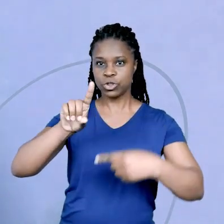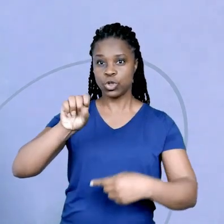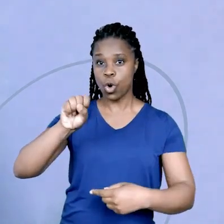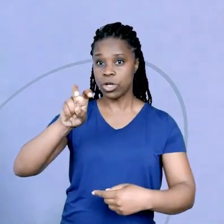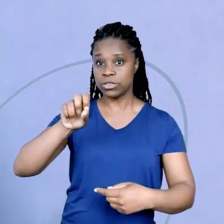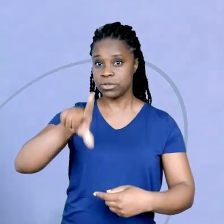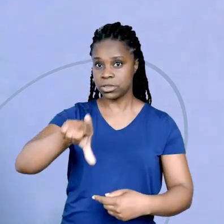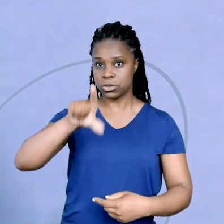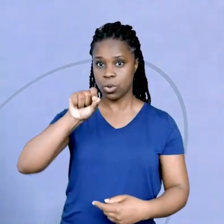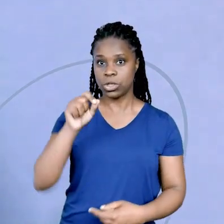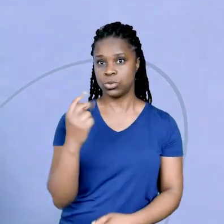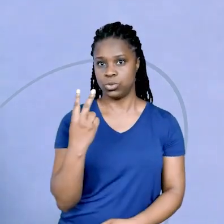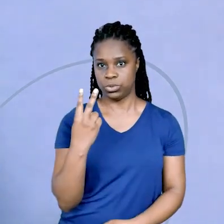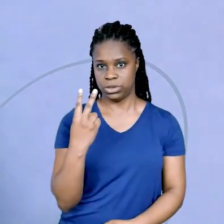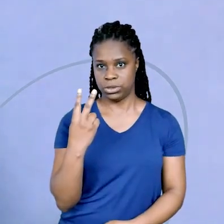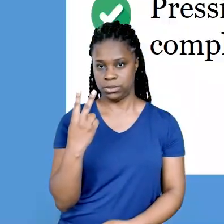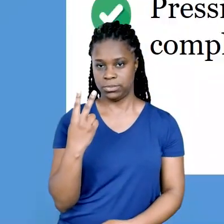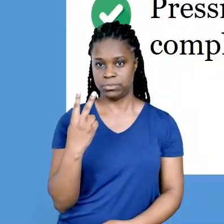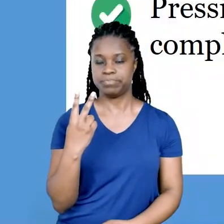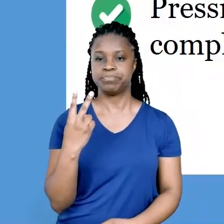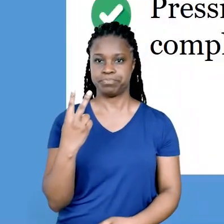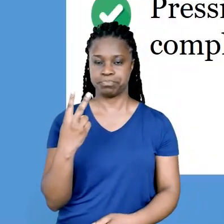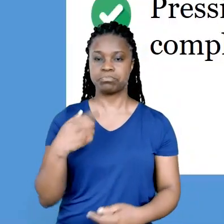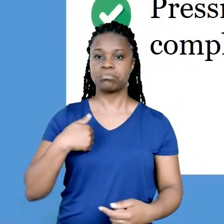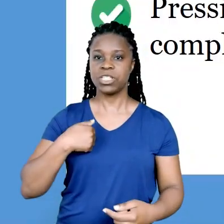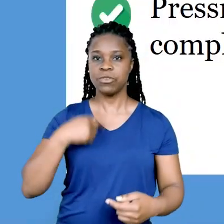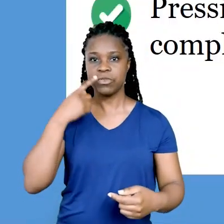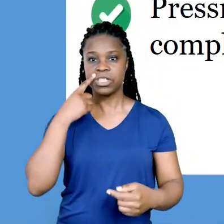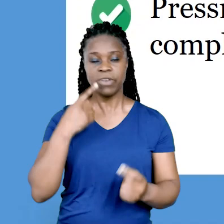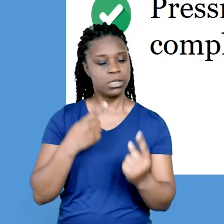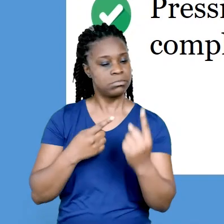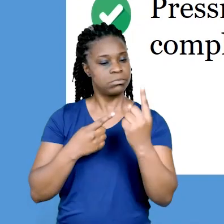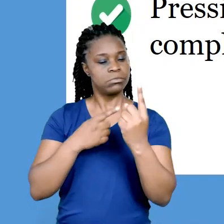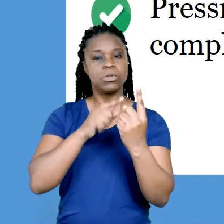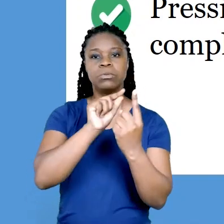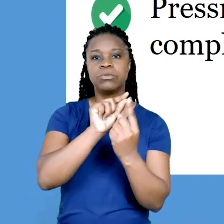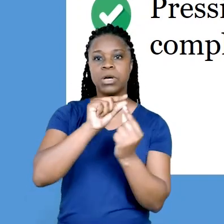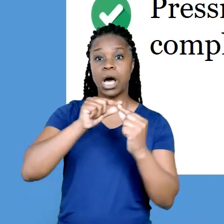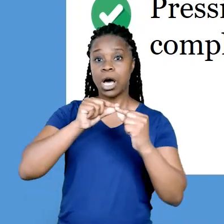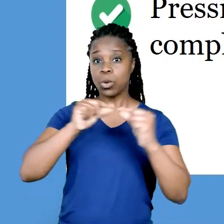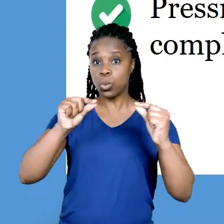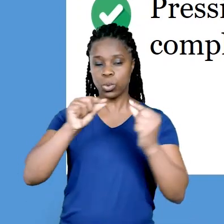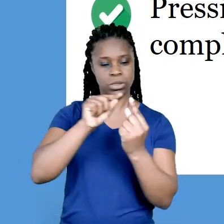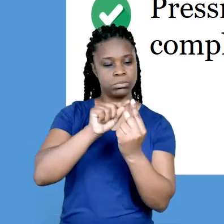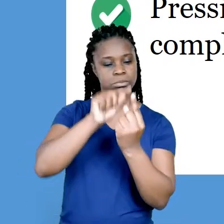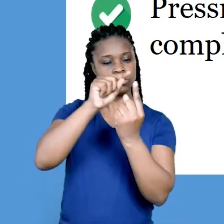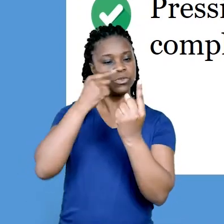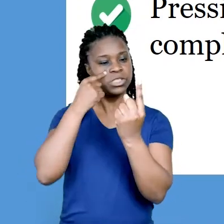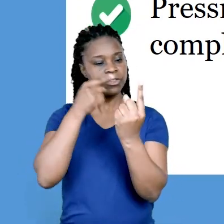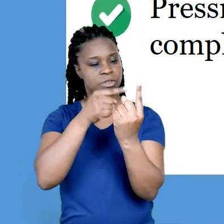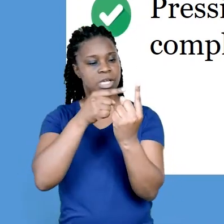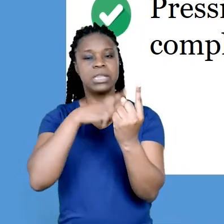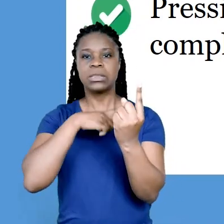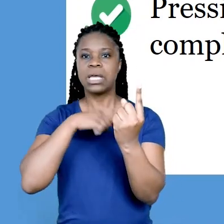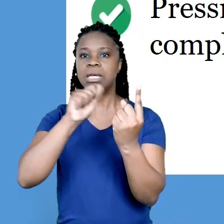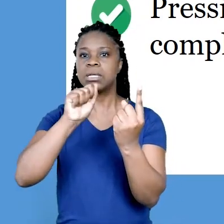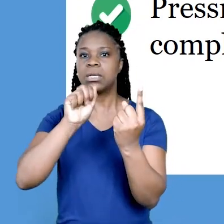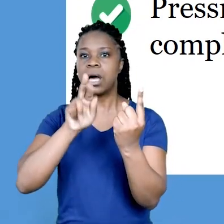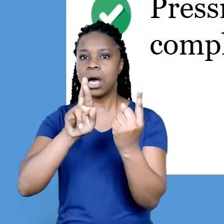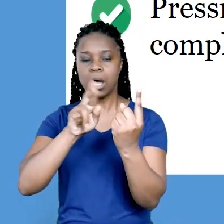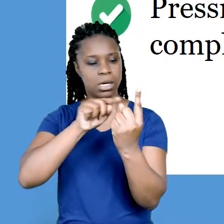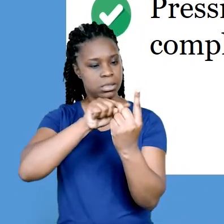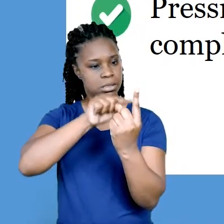e selecione 2 unidades. Com a agulha voltada para cima, verifique se há ar dentro do carpule